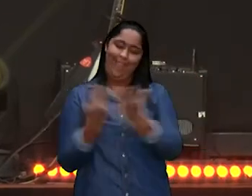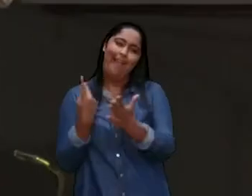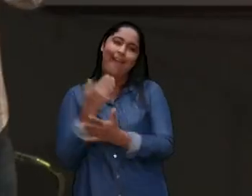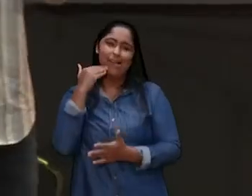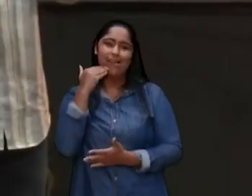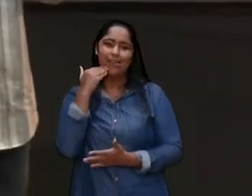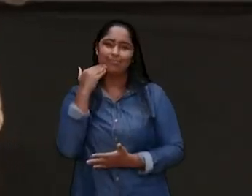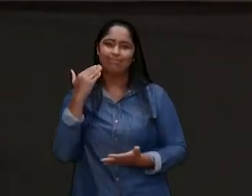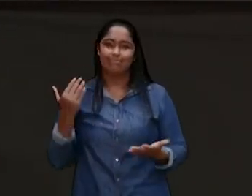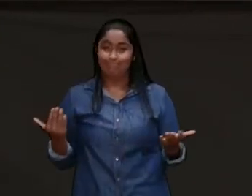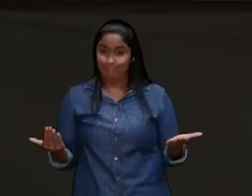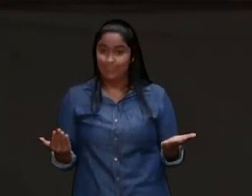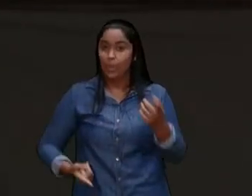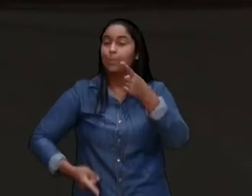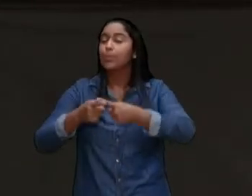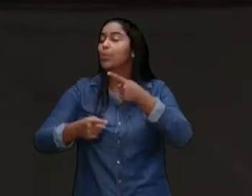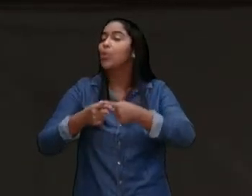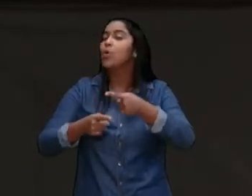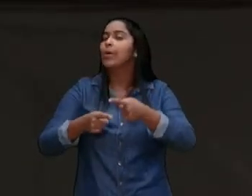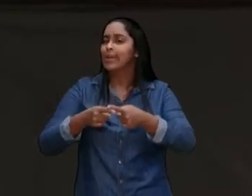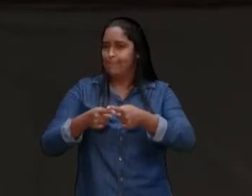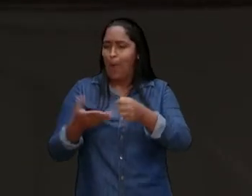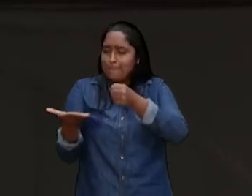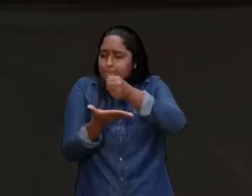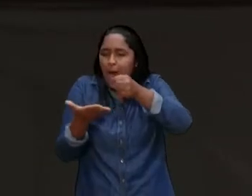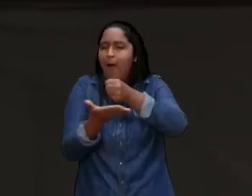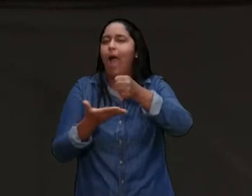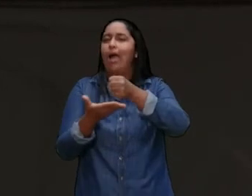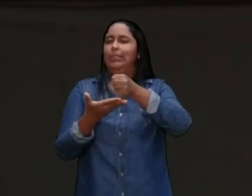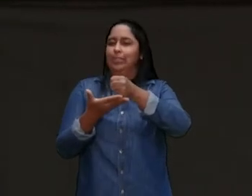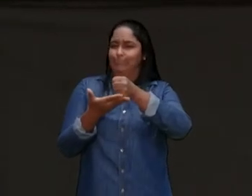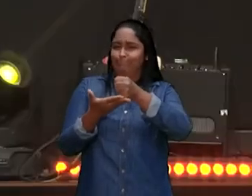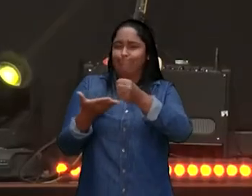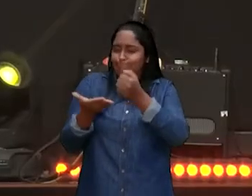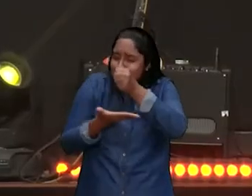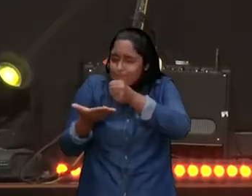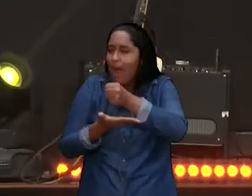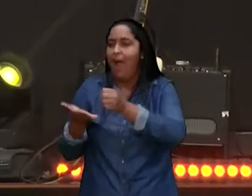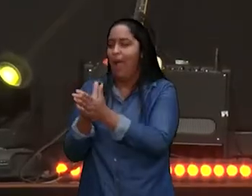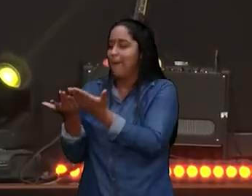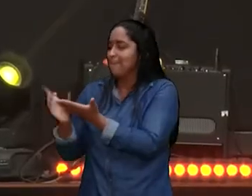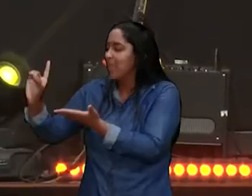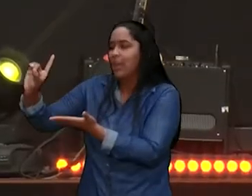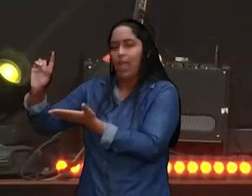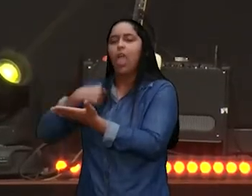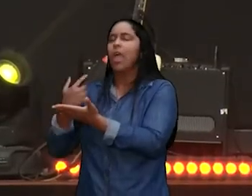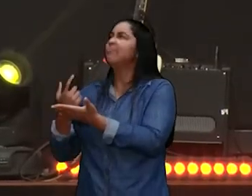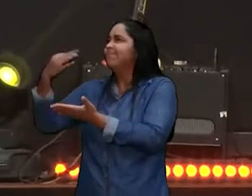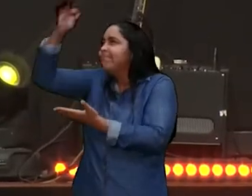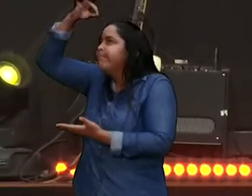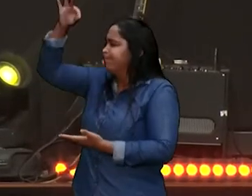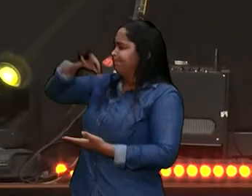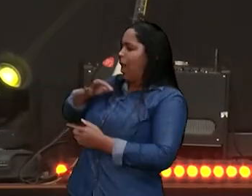é porque quem tem essência transformadora do Evangelho transforma E se eu não transforma ninguém